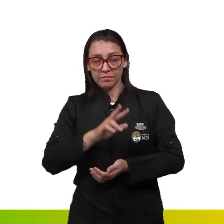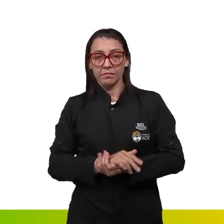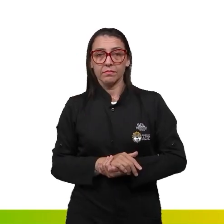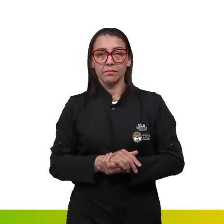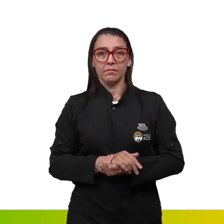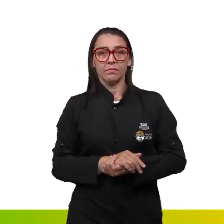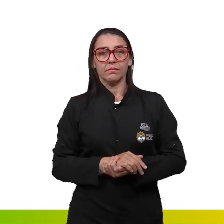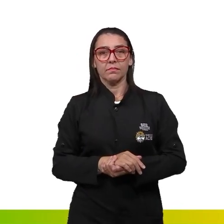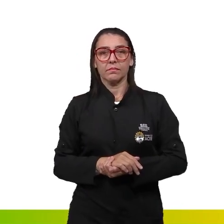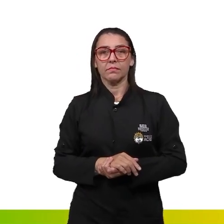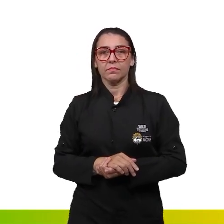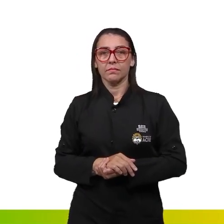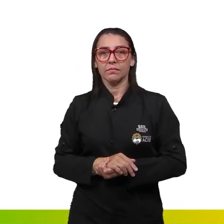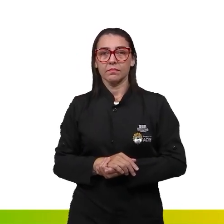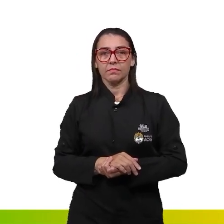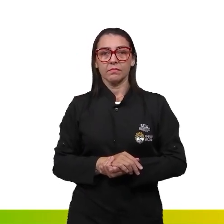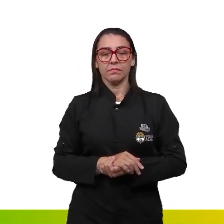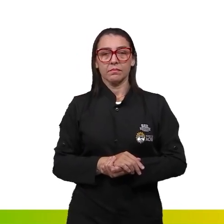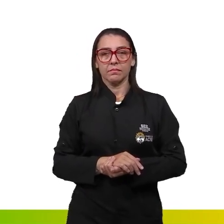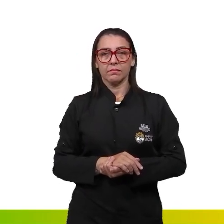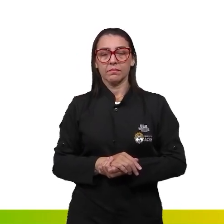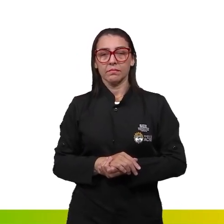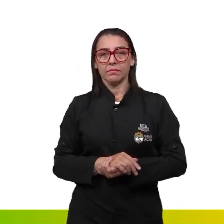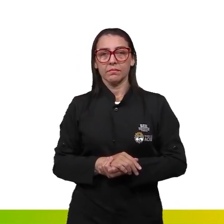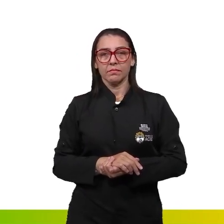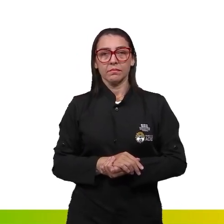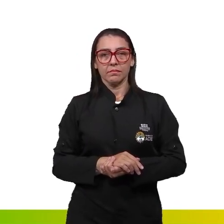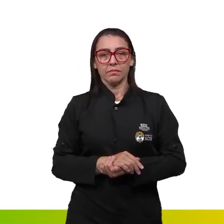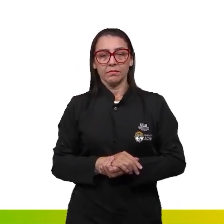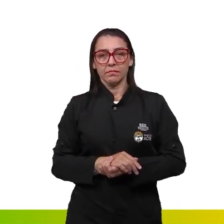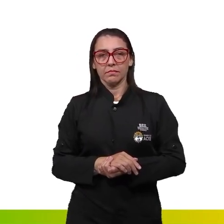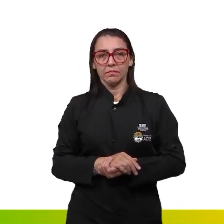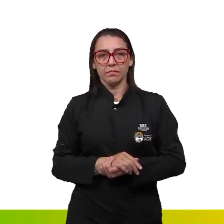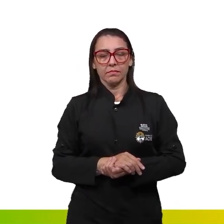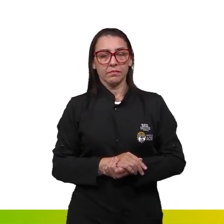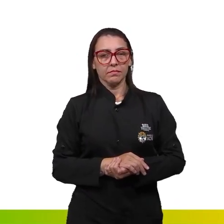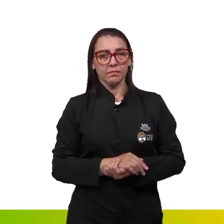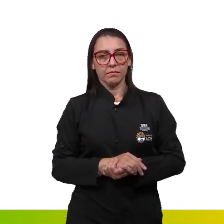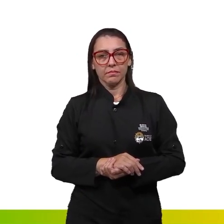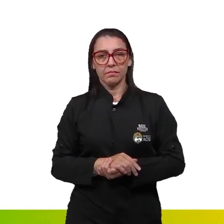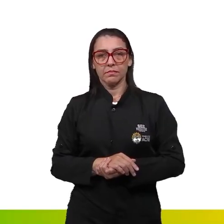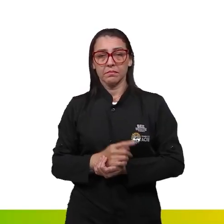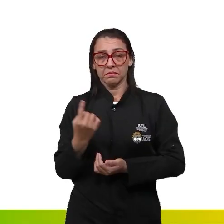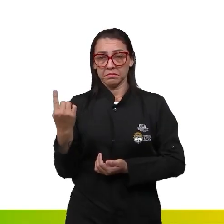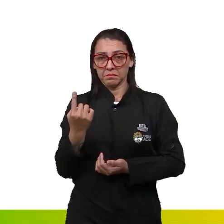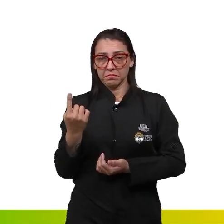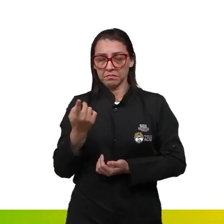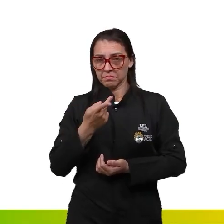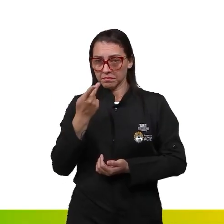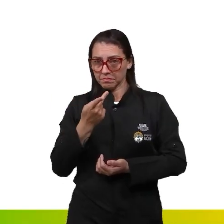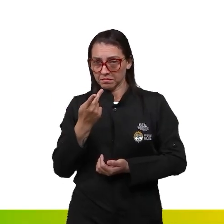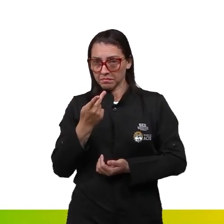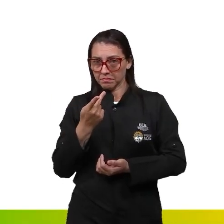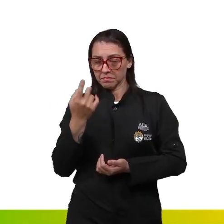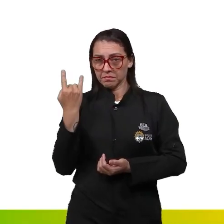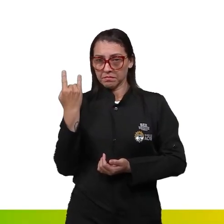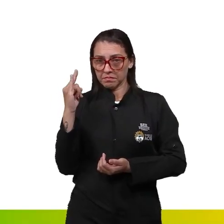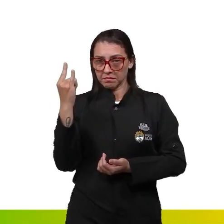Lari-Lari? Professor, lembra qual era o Lari-Lari? A Lari-Lari é aquela primeira que o senhor falou, né? Lá da